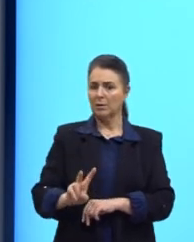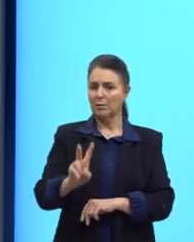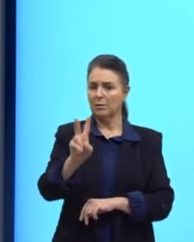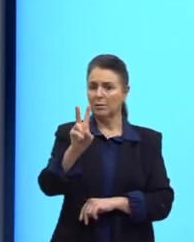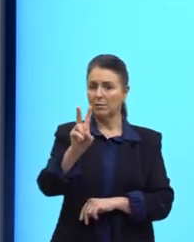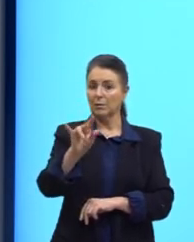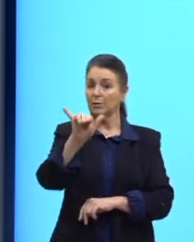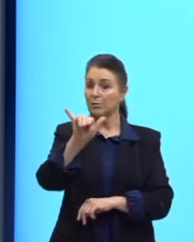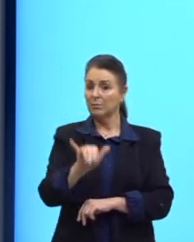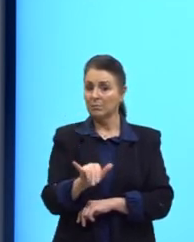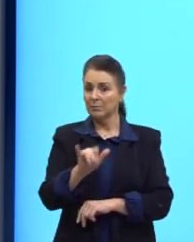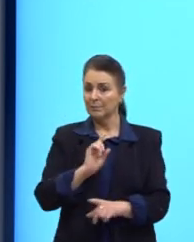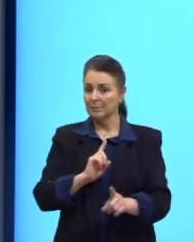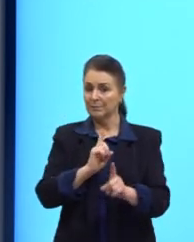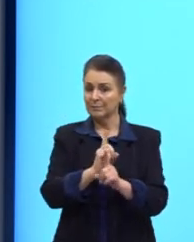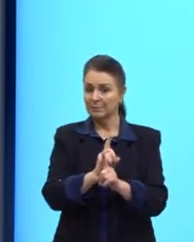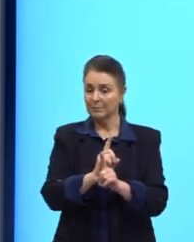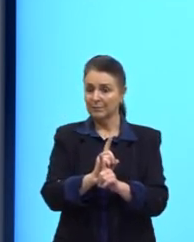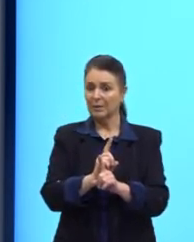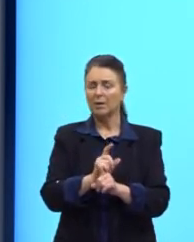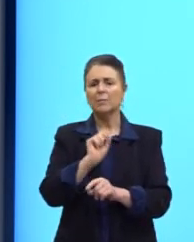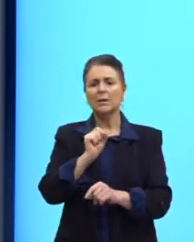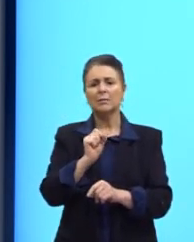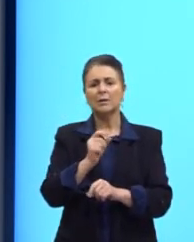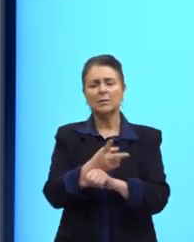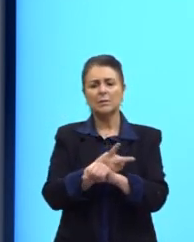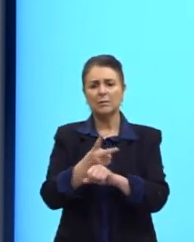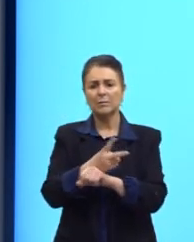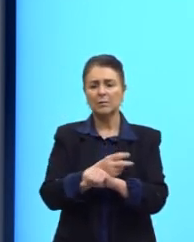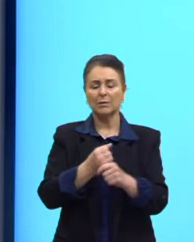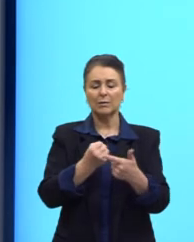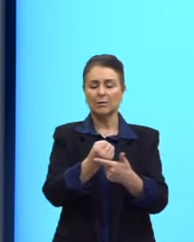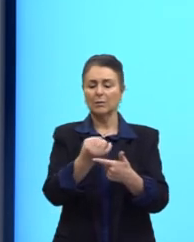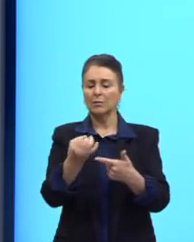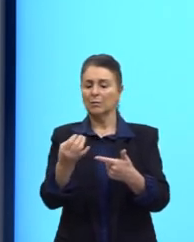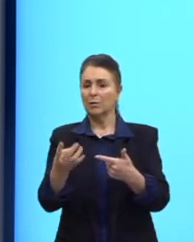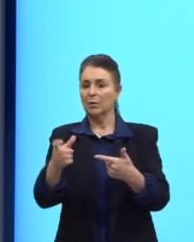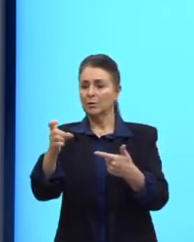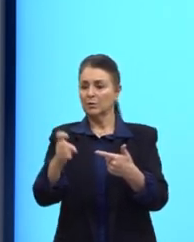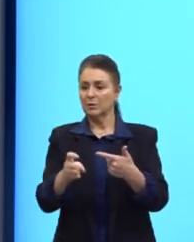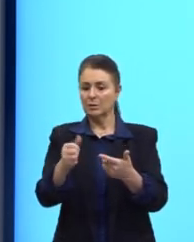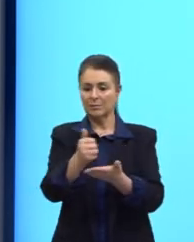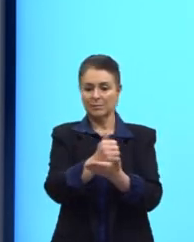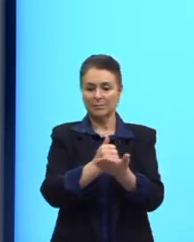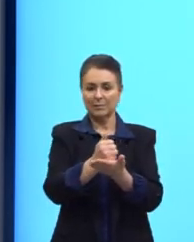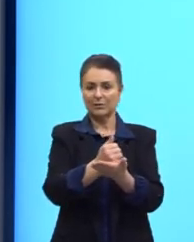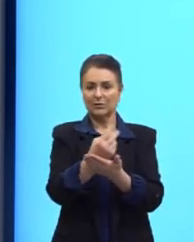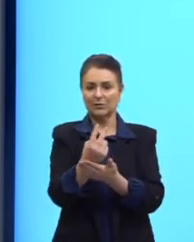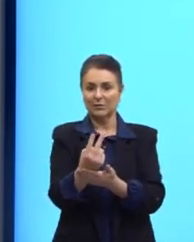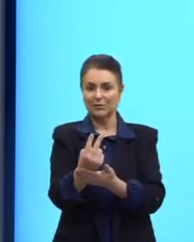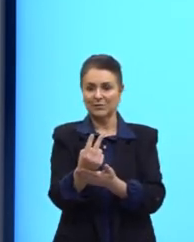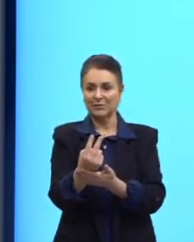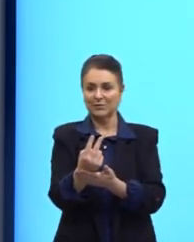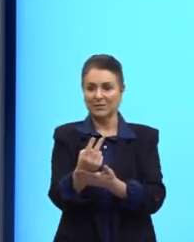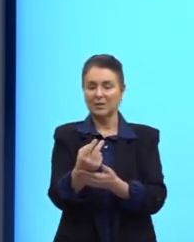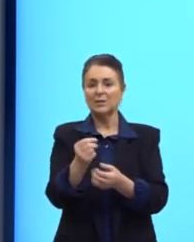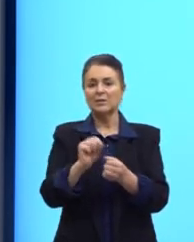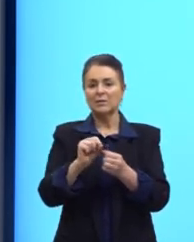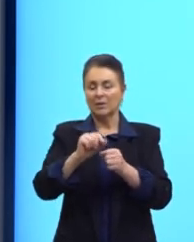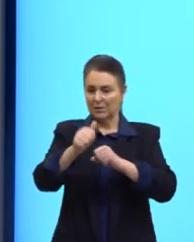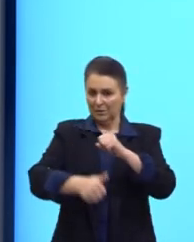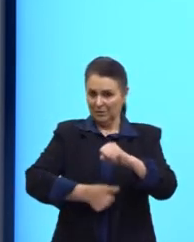Y mas o que que nós buscamos o log de X na base 2 assim como a gente fez essa